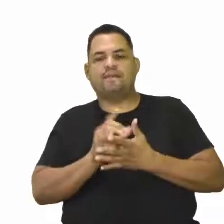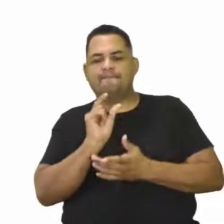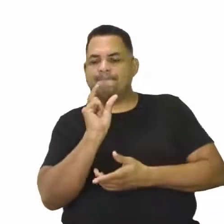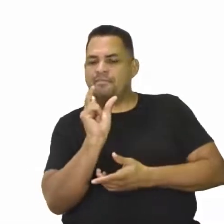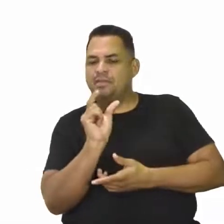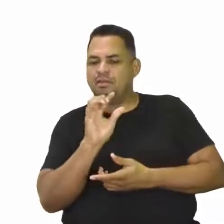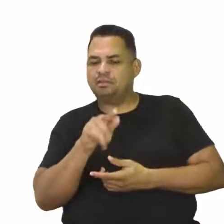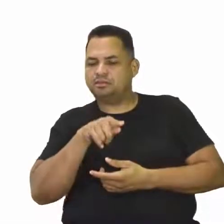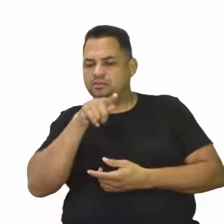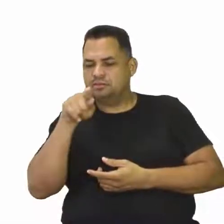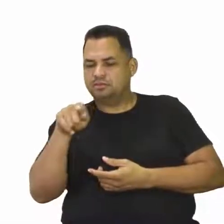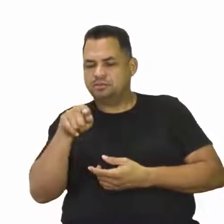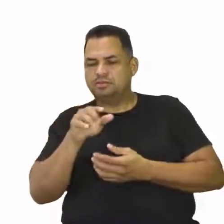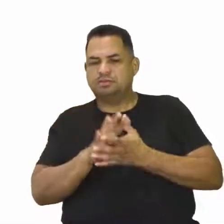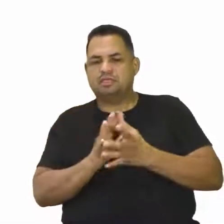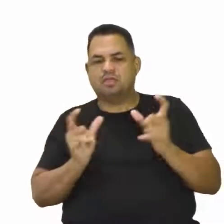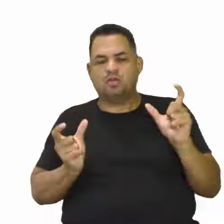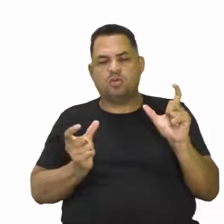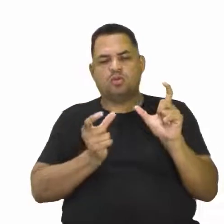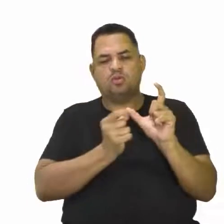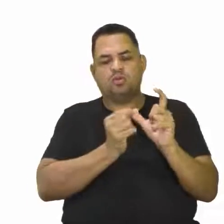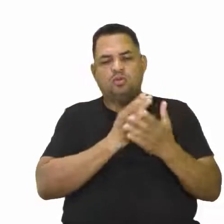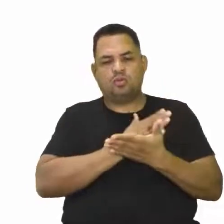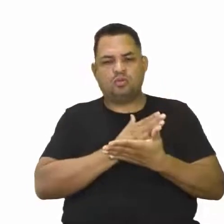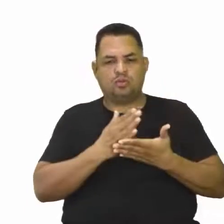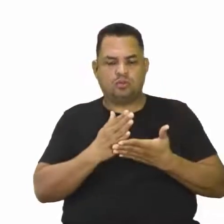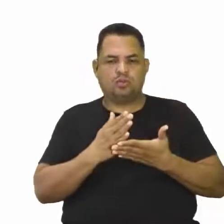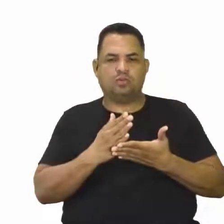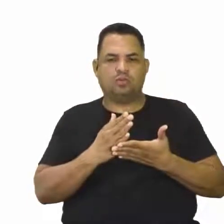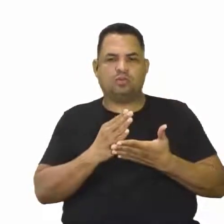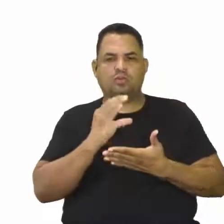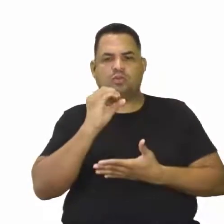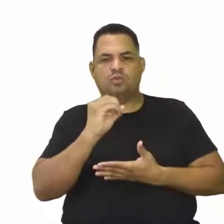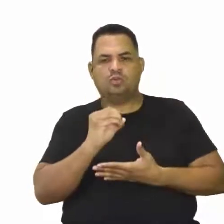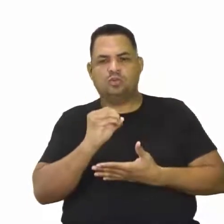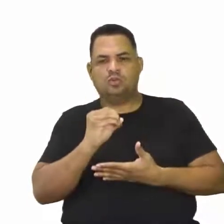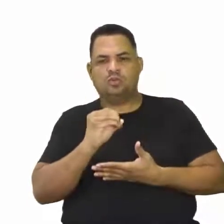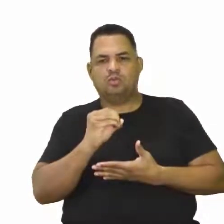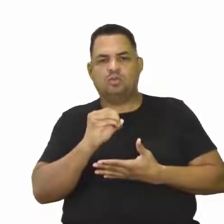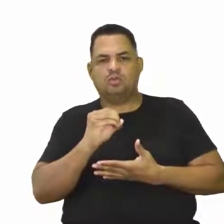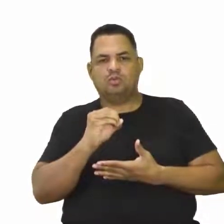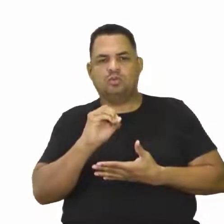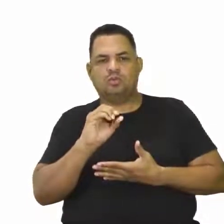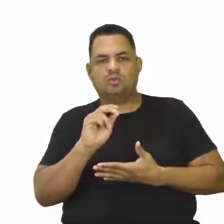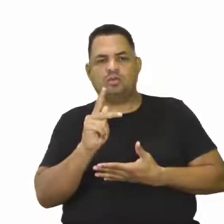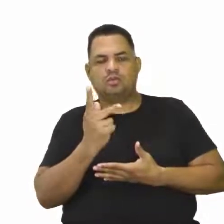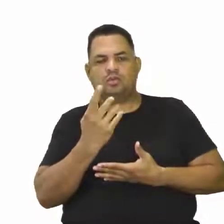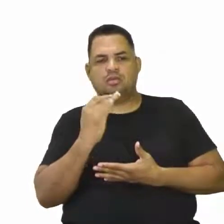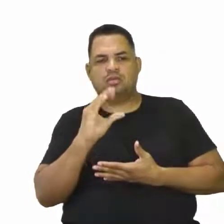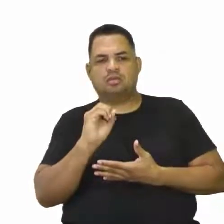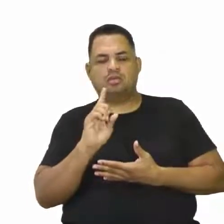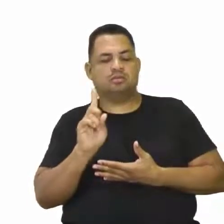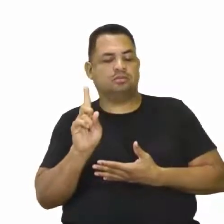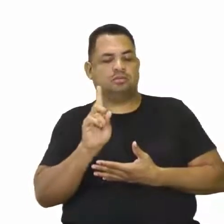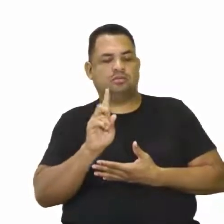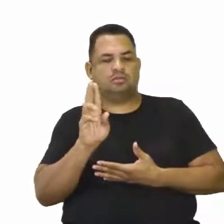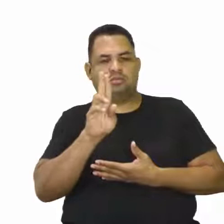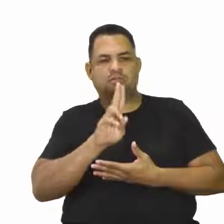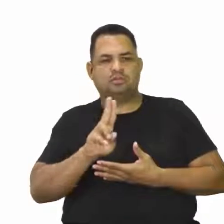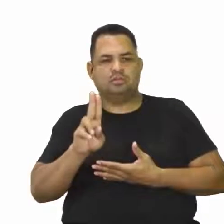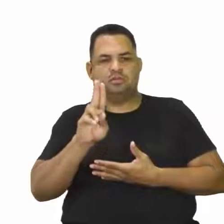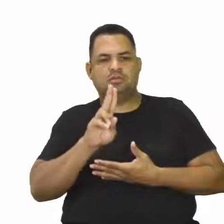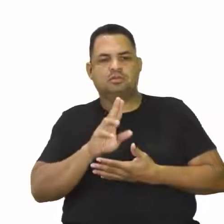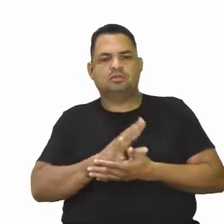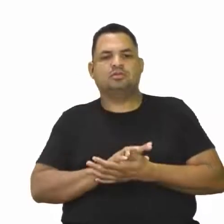da conjunção vir começando com o ou ho, você não vai usar o